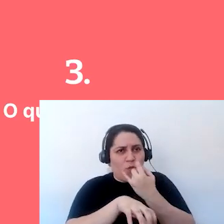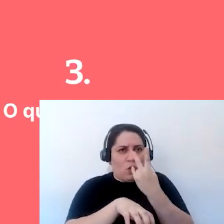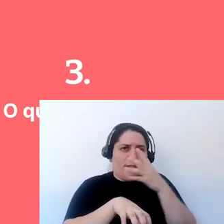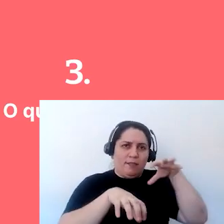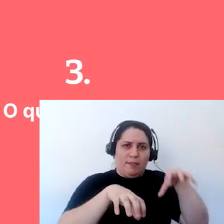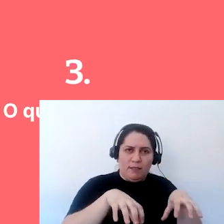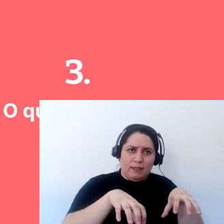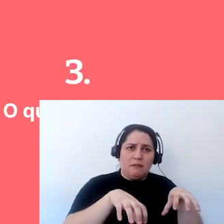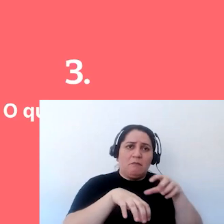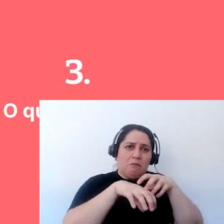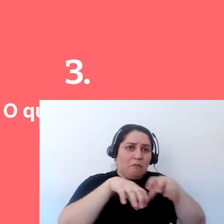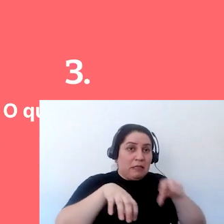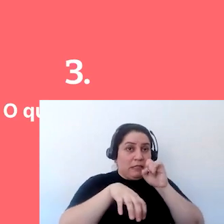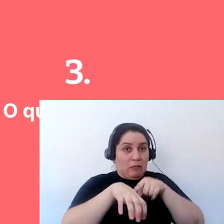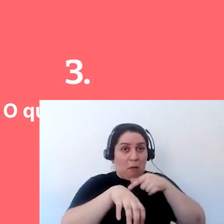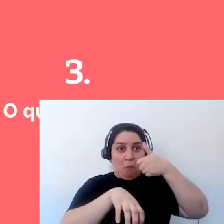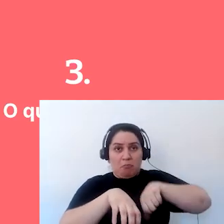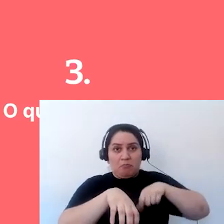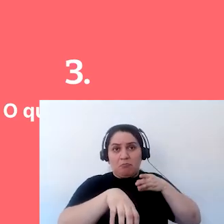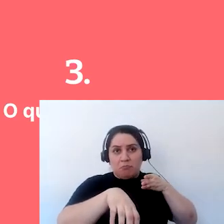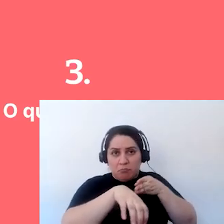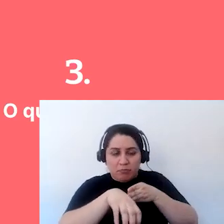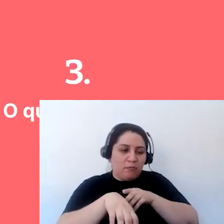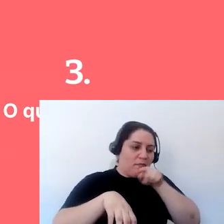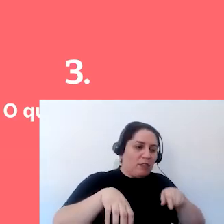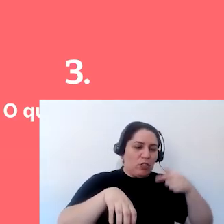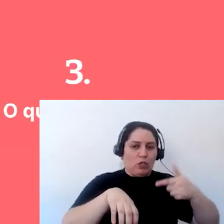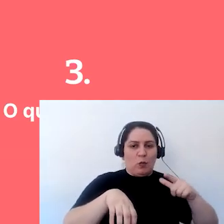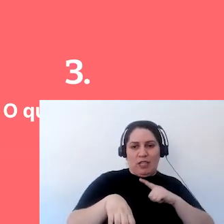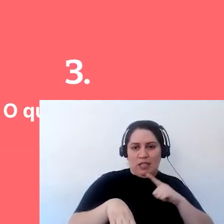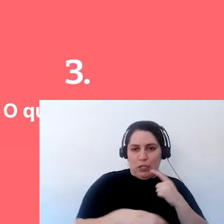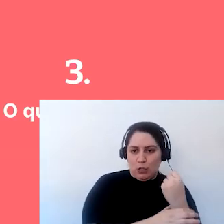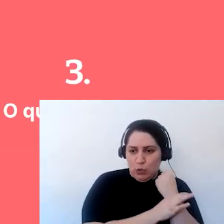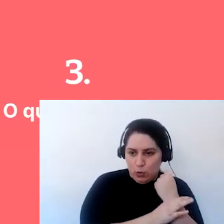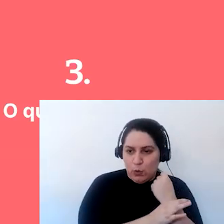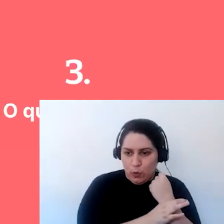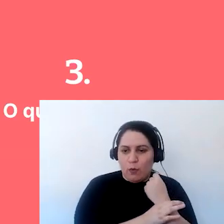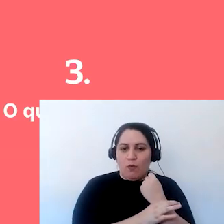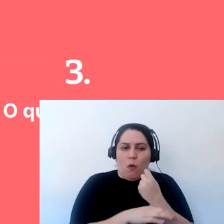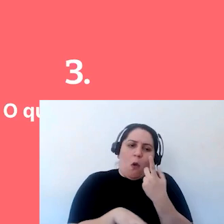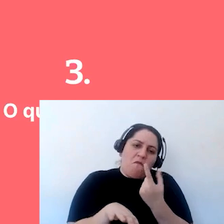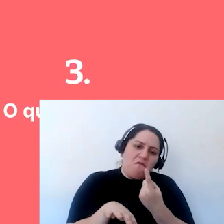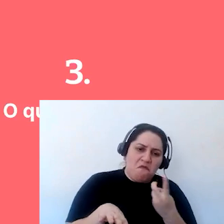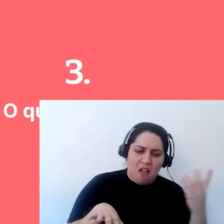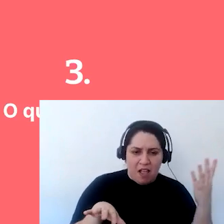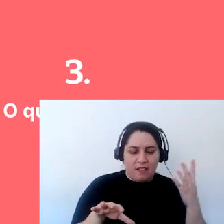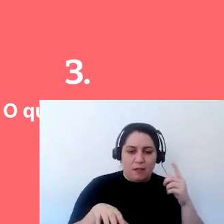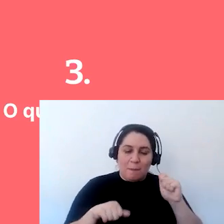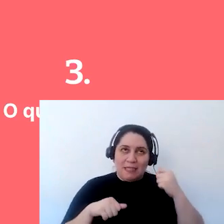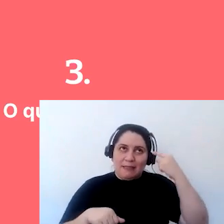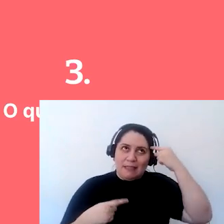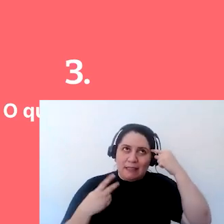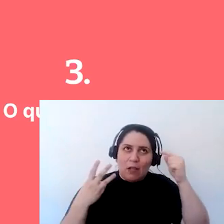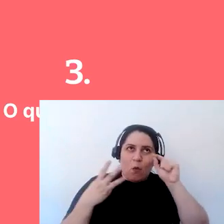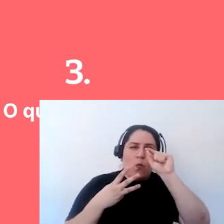que, se um caso não seja atacado, o outro continue funcionando. Então, essa terceira reflexão, o objetivo é realmente sair com ações, com coisas